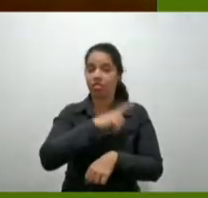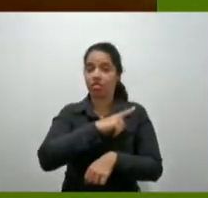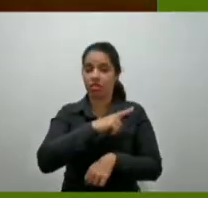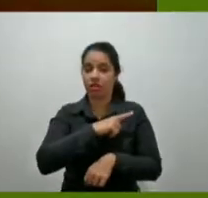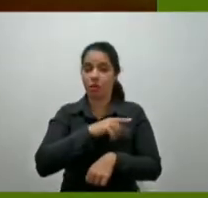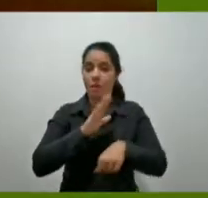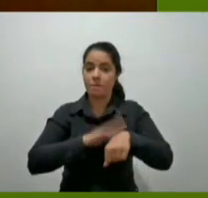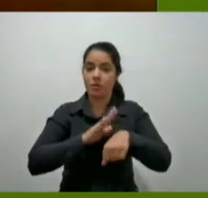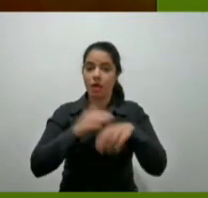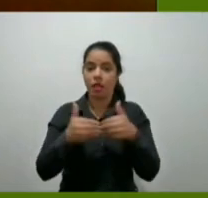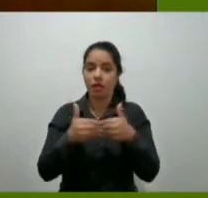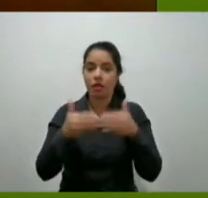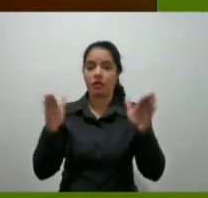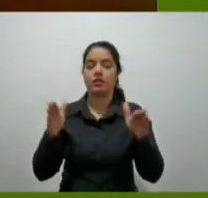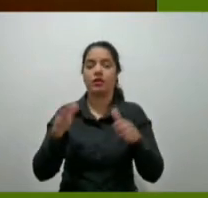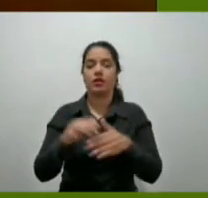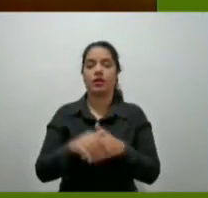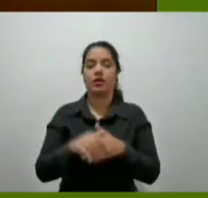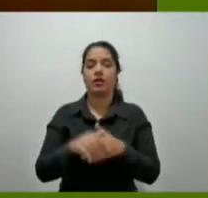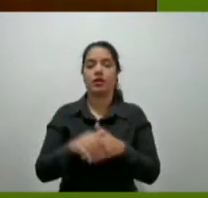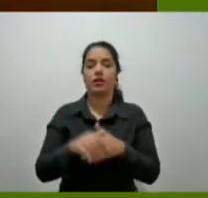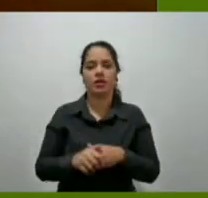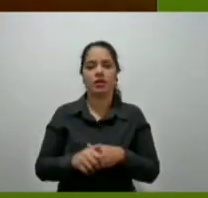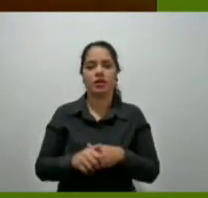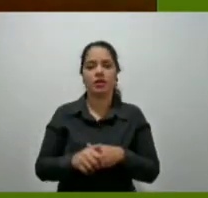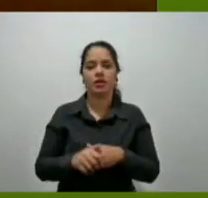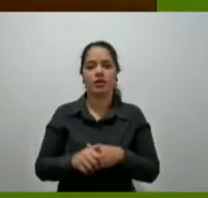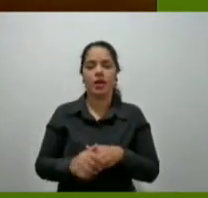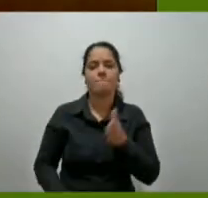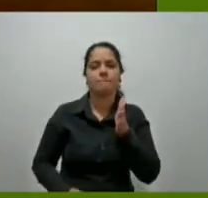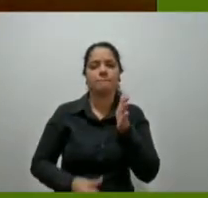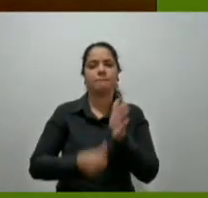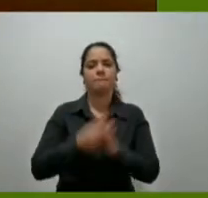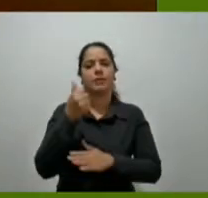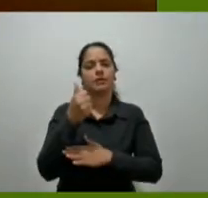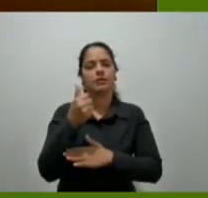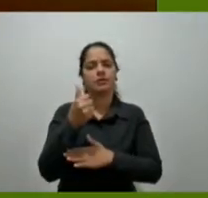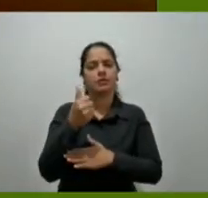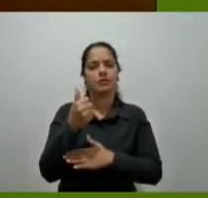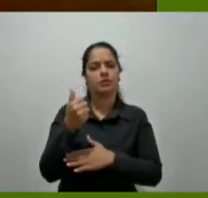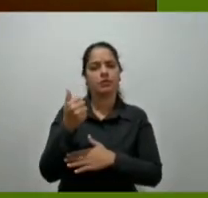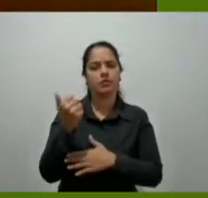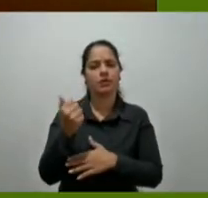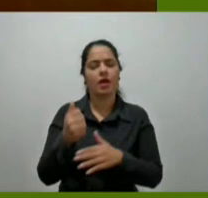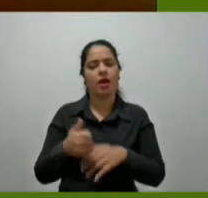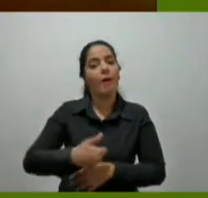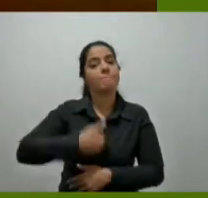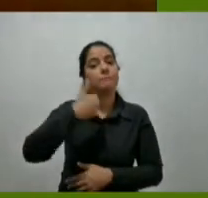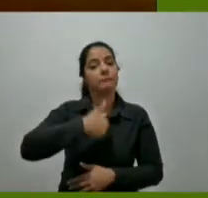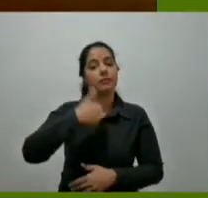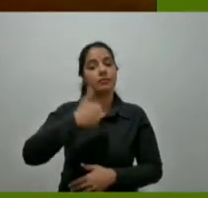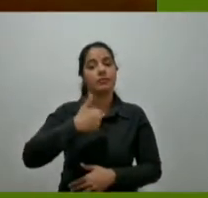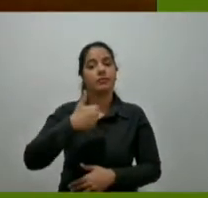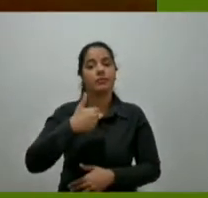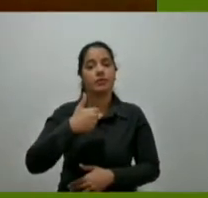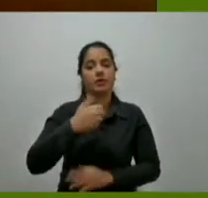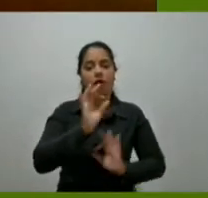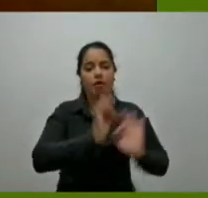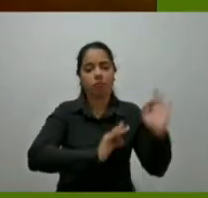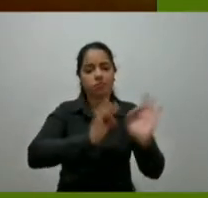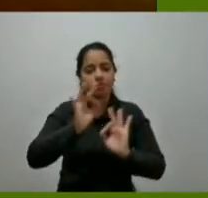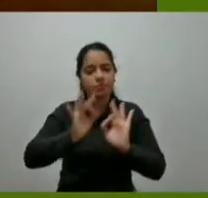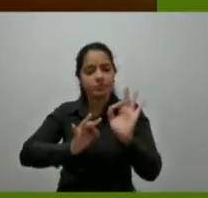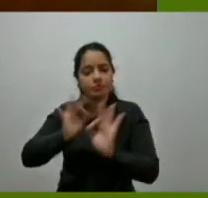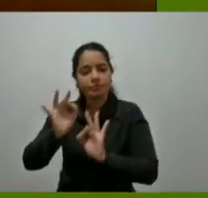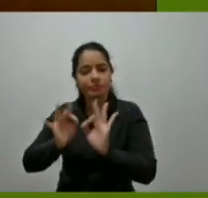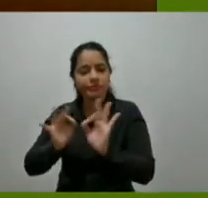planta, vamos colocar assim, de dessalinização de larga escala, escala industrial, que está em fase final de implantação e está previsto